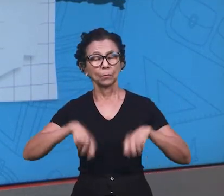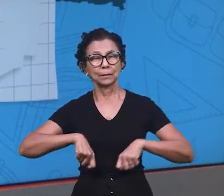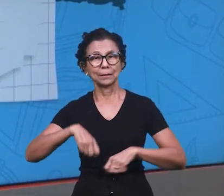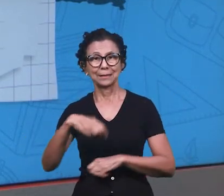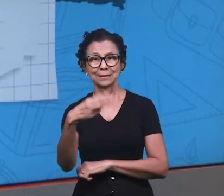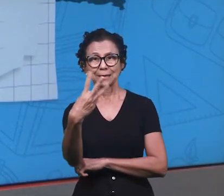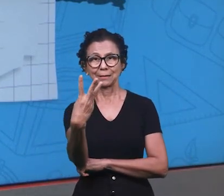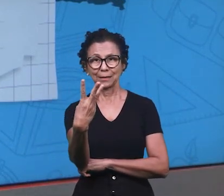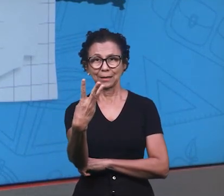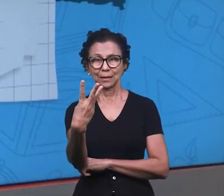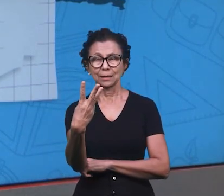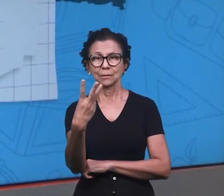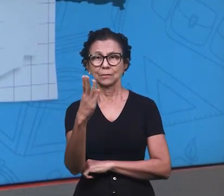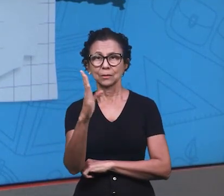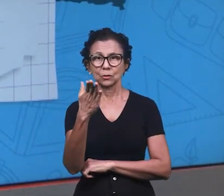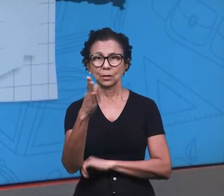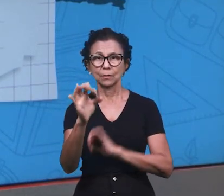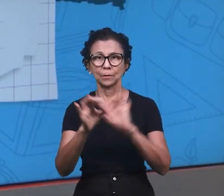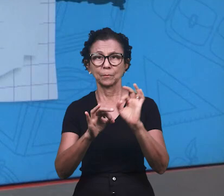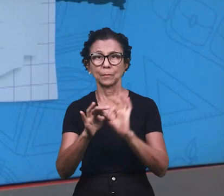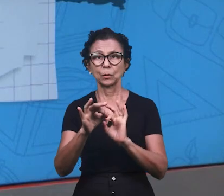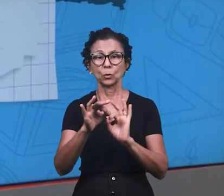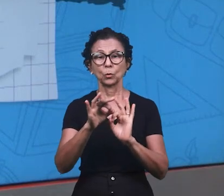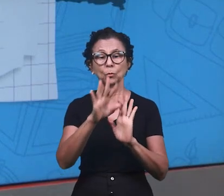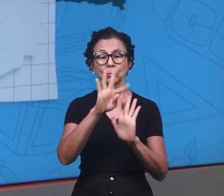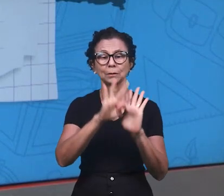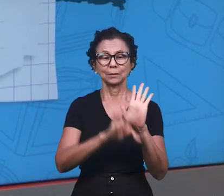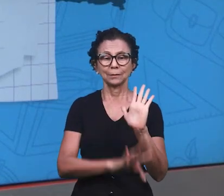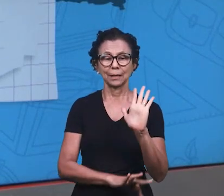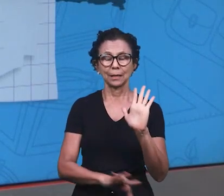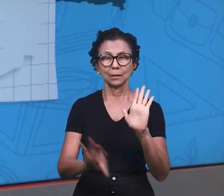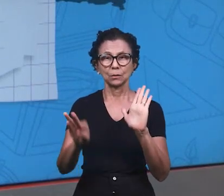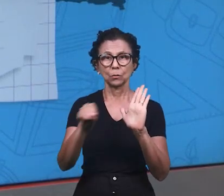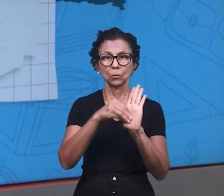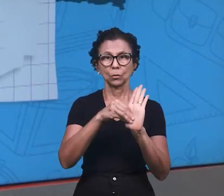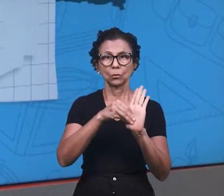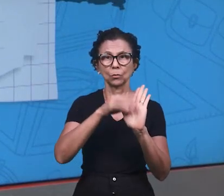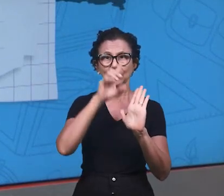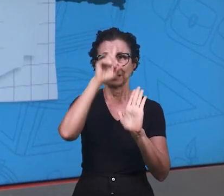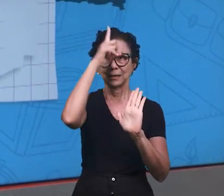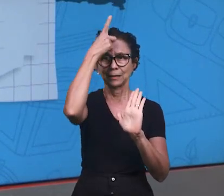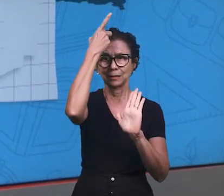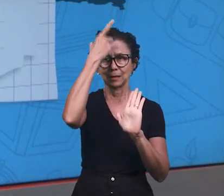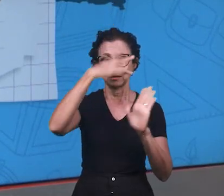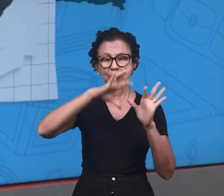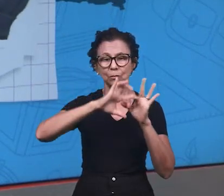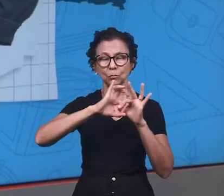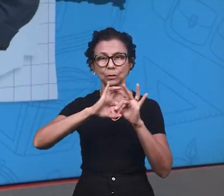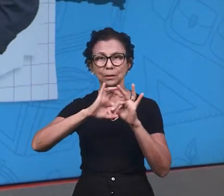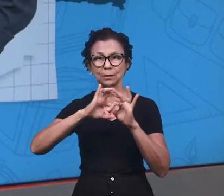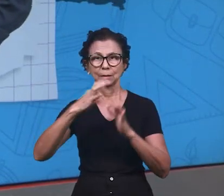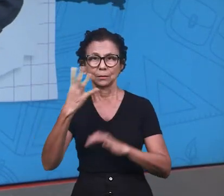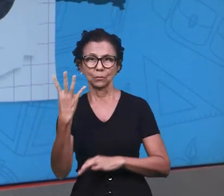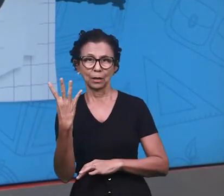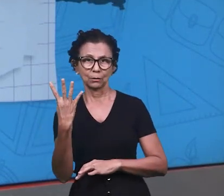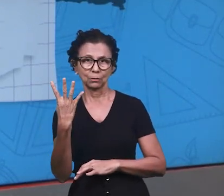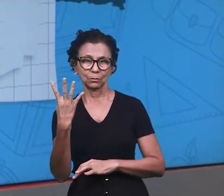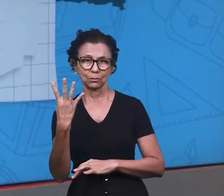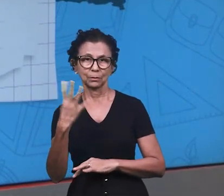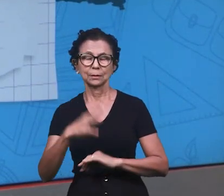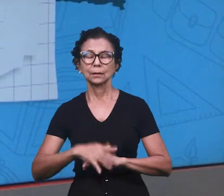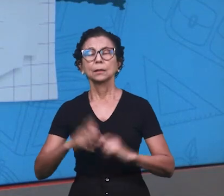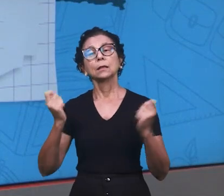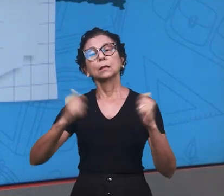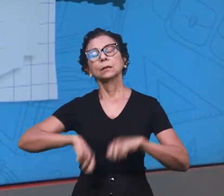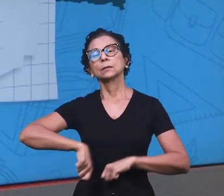tinha feito um projeto de texto. Então, lá você tem as ideias. Agora você faz a costura na 4. Então, na